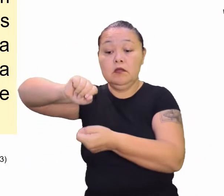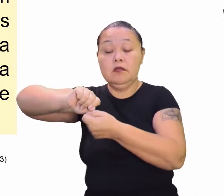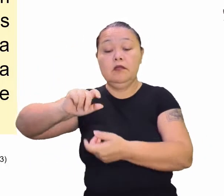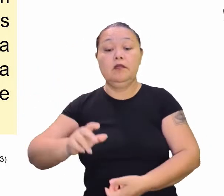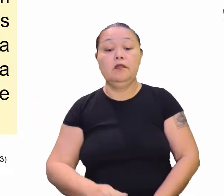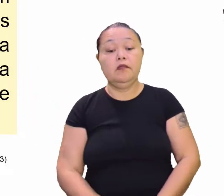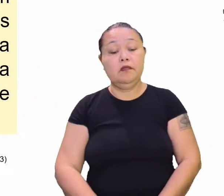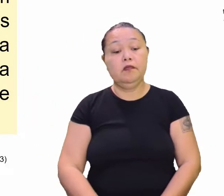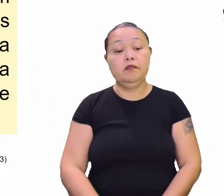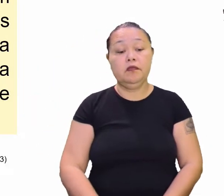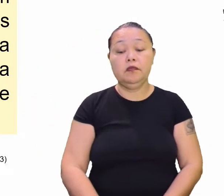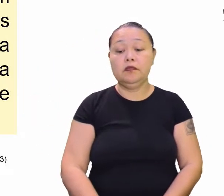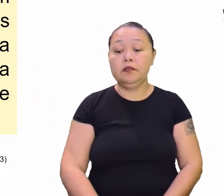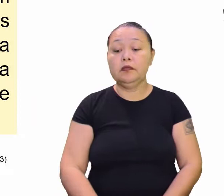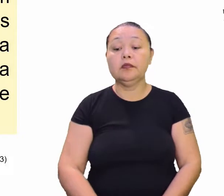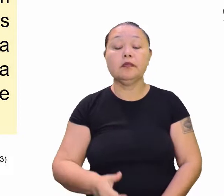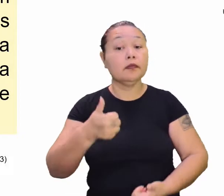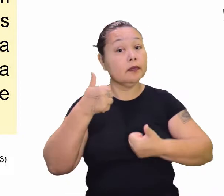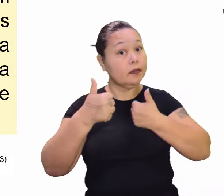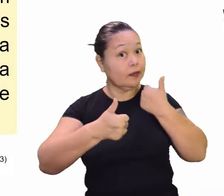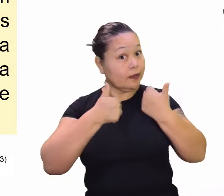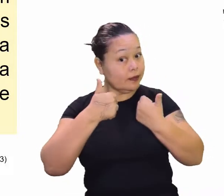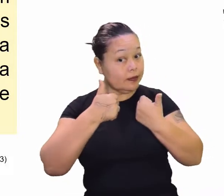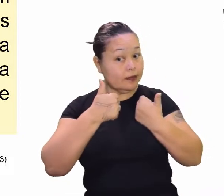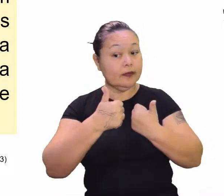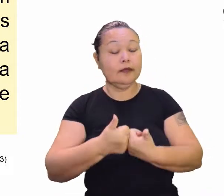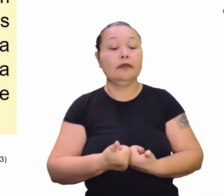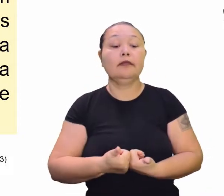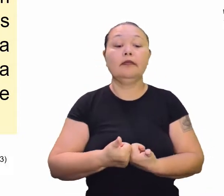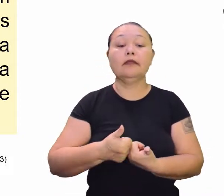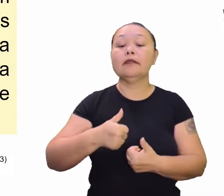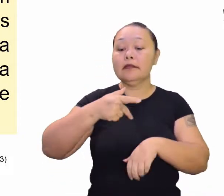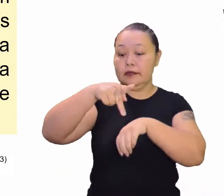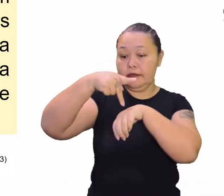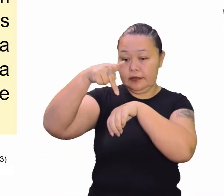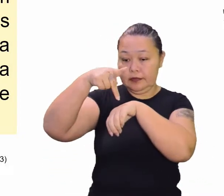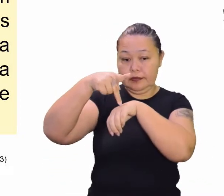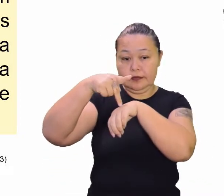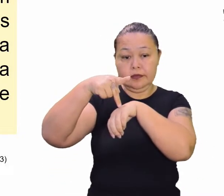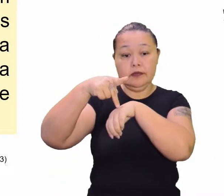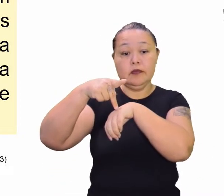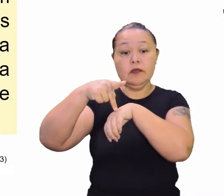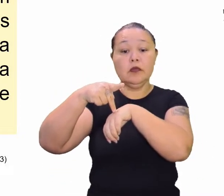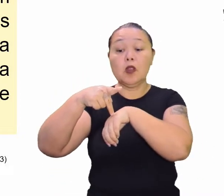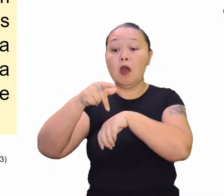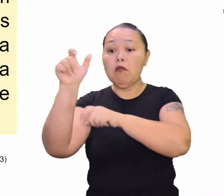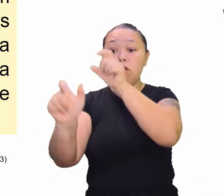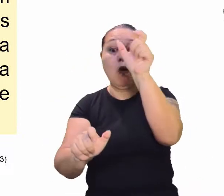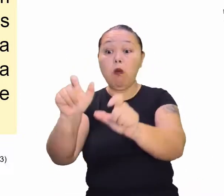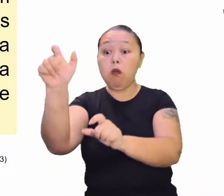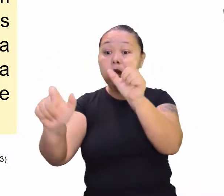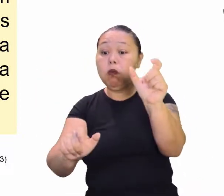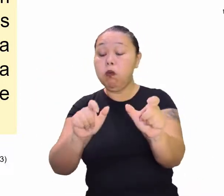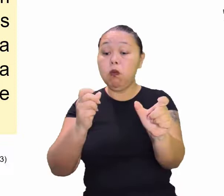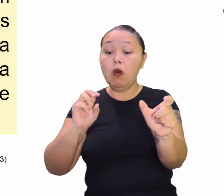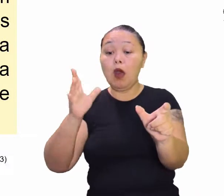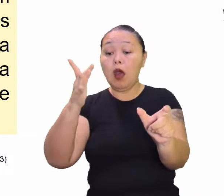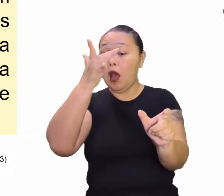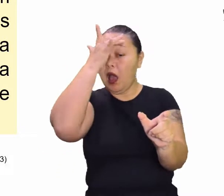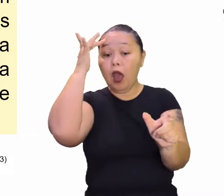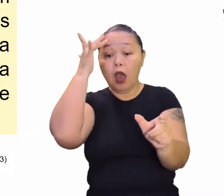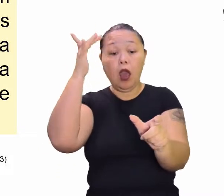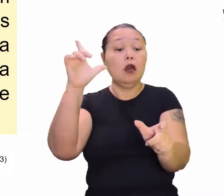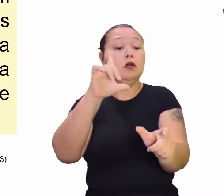mundial. Beleza. Nesses países, milhões de pessoas vivem em